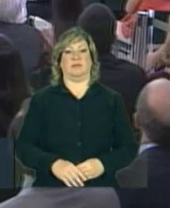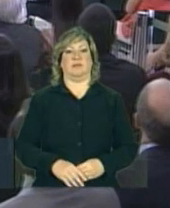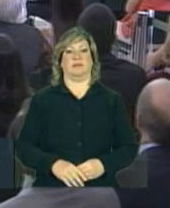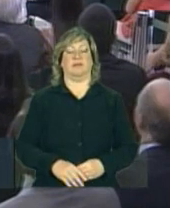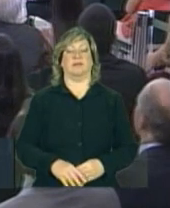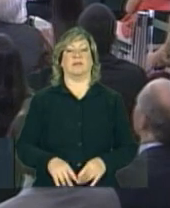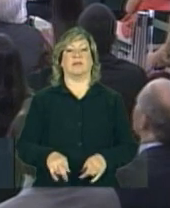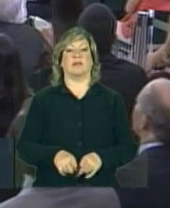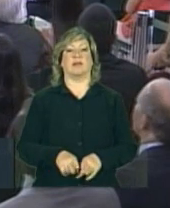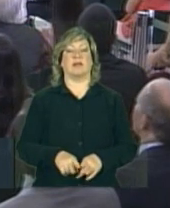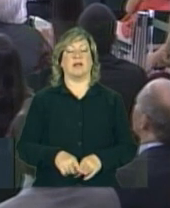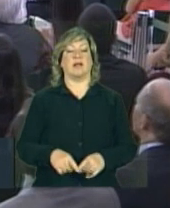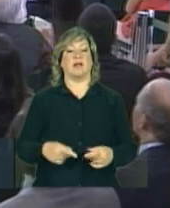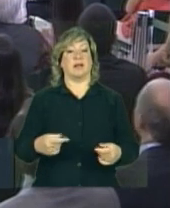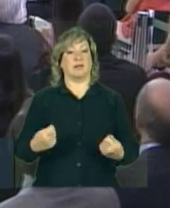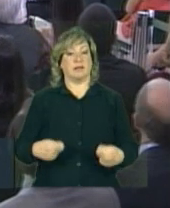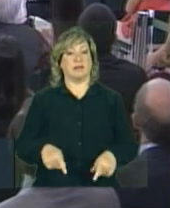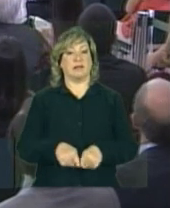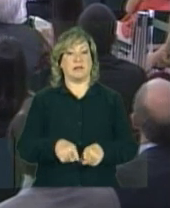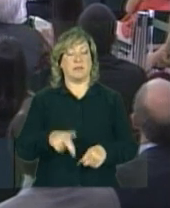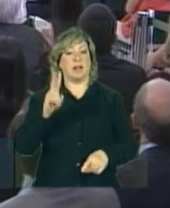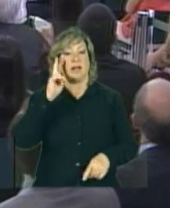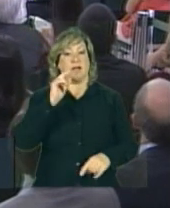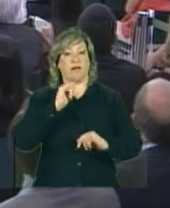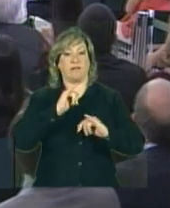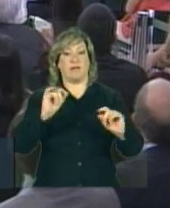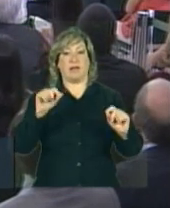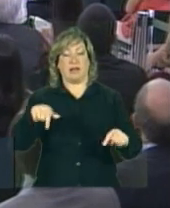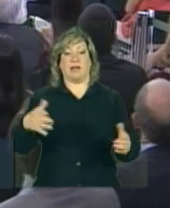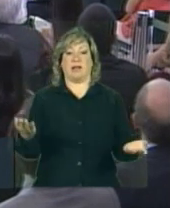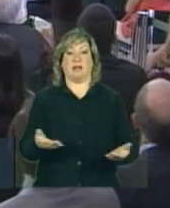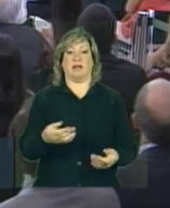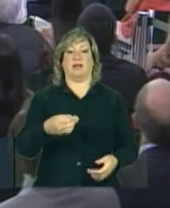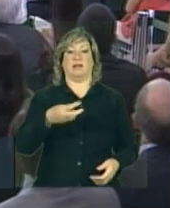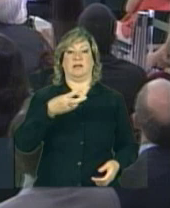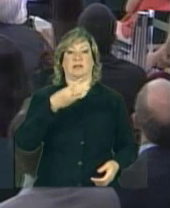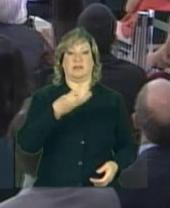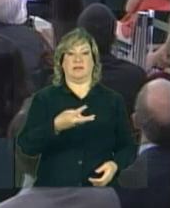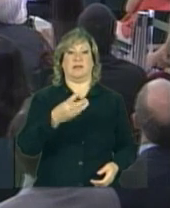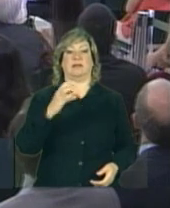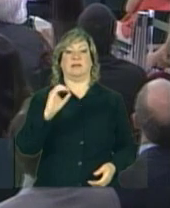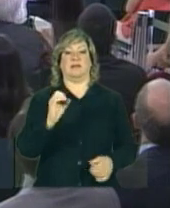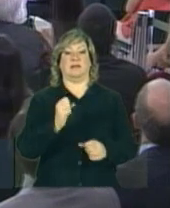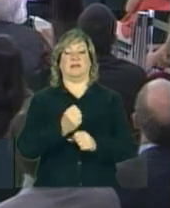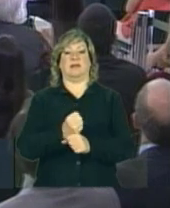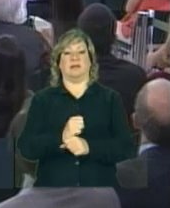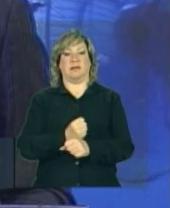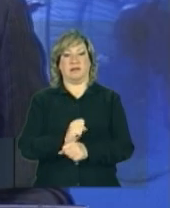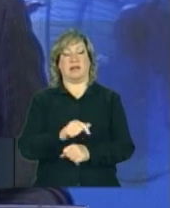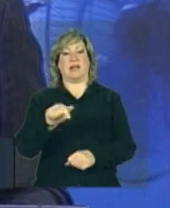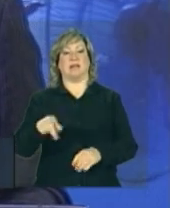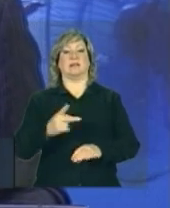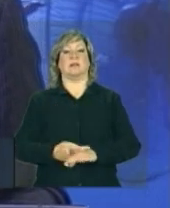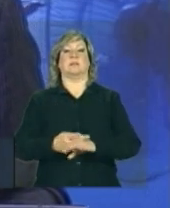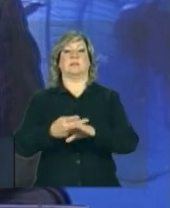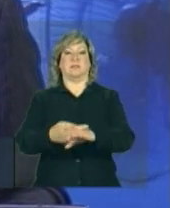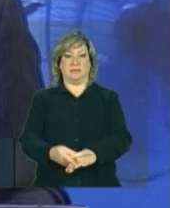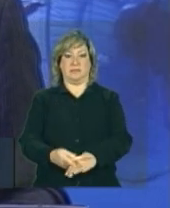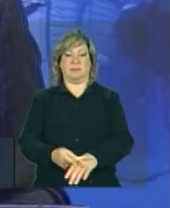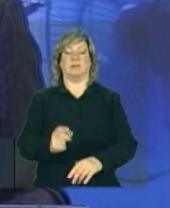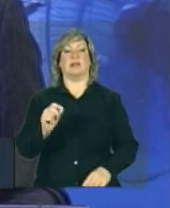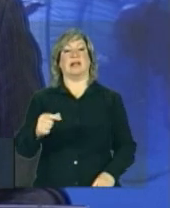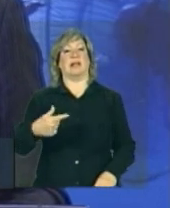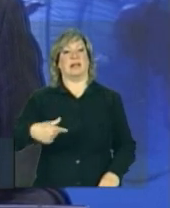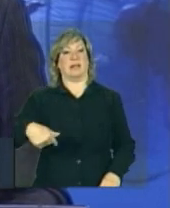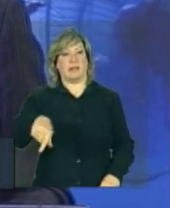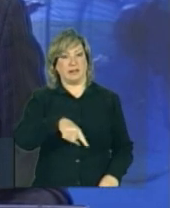Não podemos deixar de mencionar que esse é já o 30º ano deste prêmio, e essa